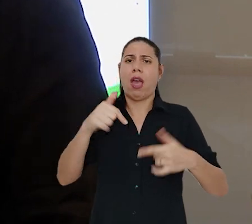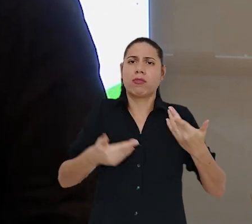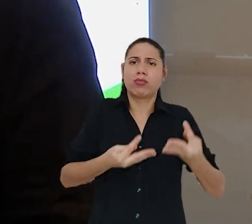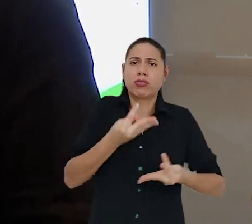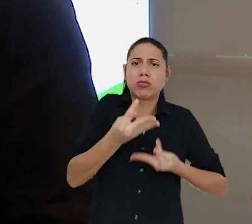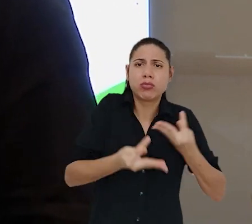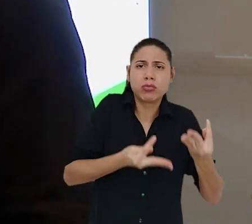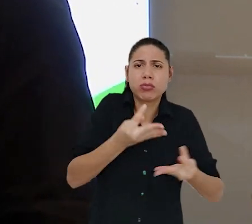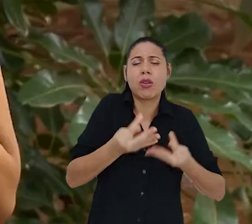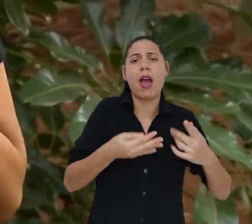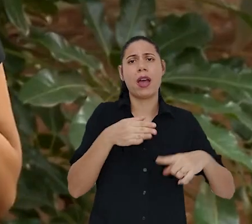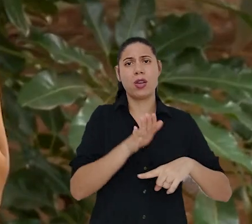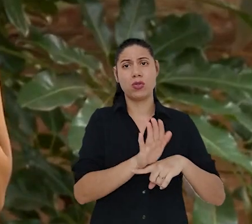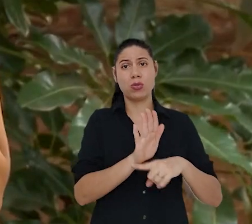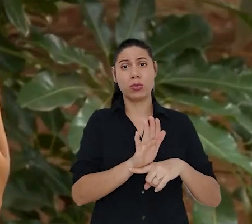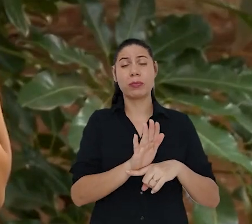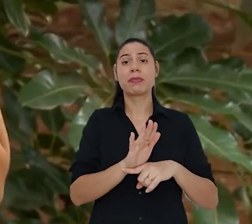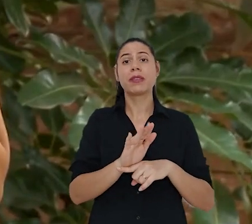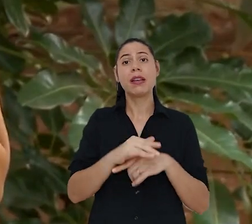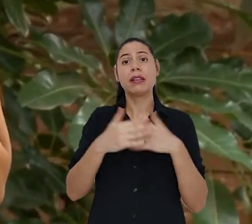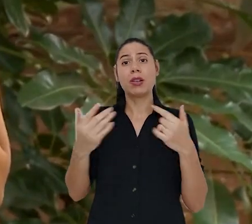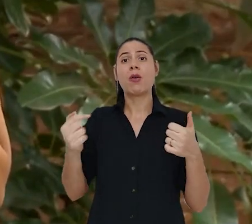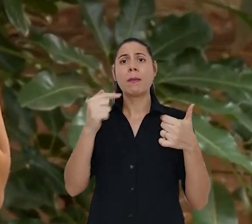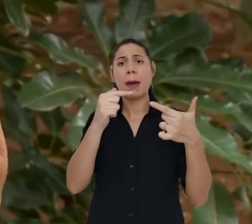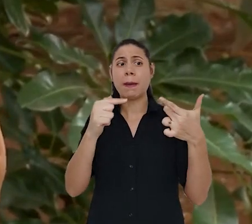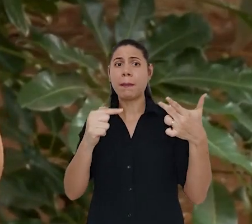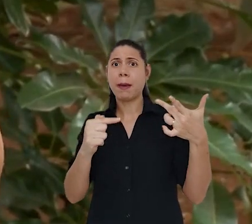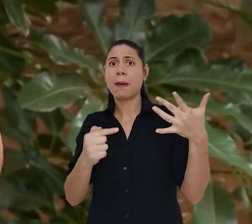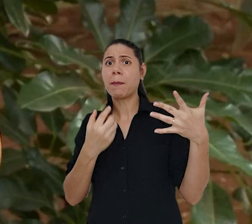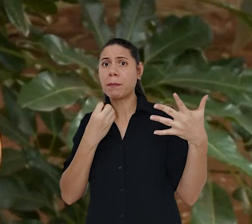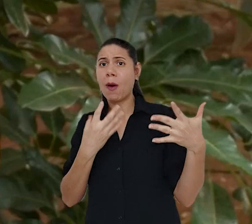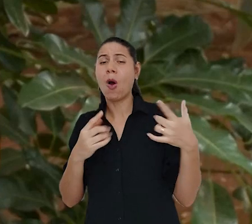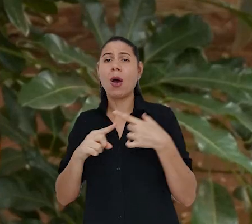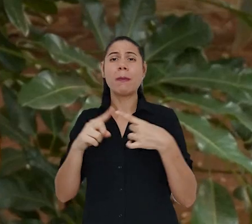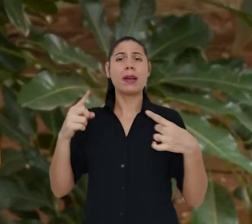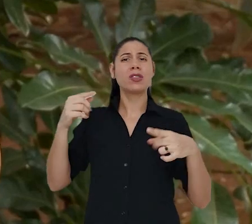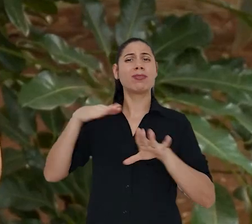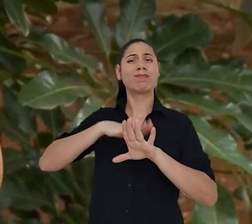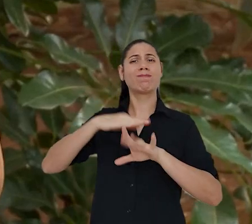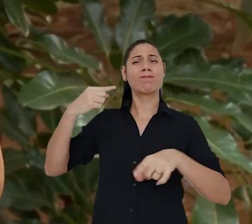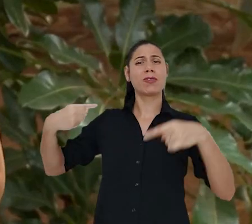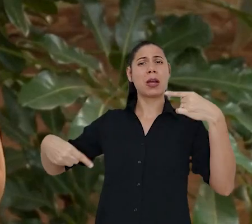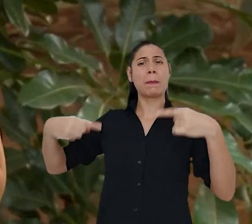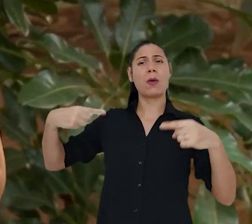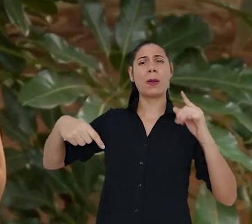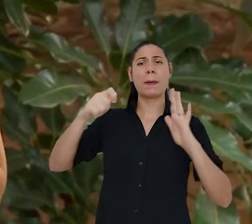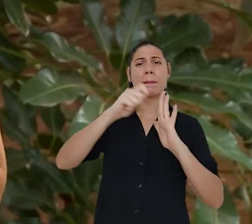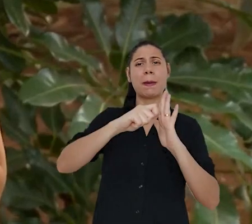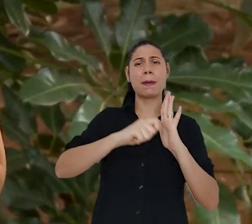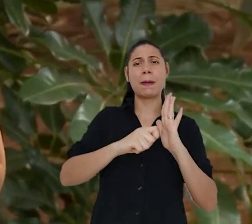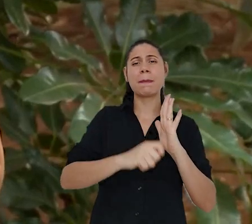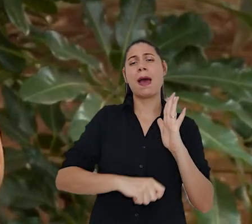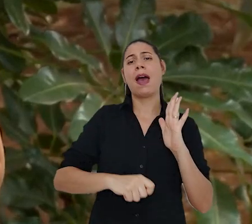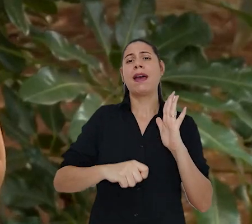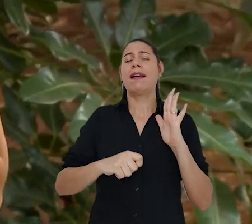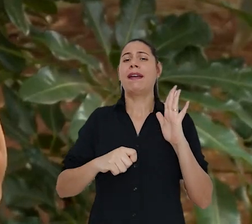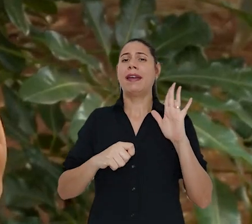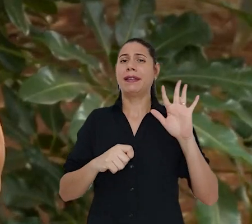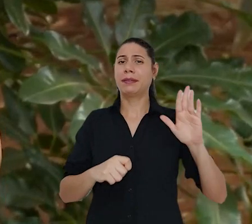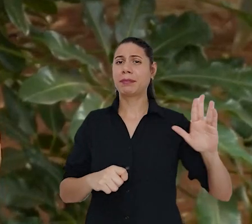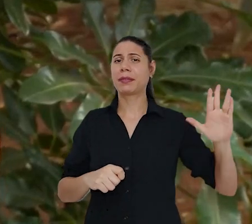terapêutica indispensável. Apesar dos benefícios, existe uma polêmica sobre a prescrição do canabidiol e